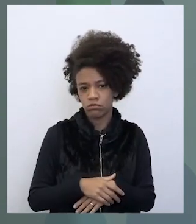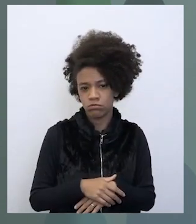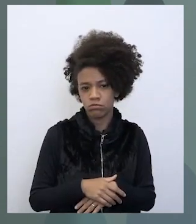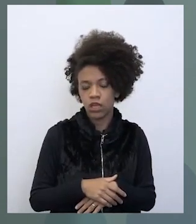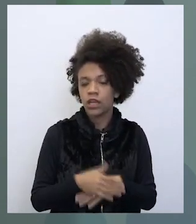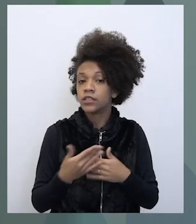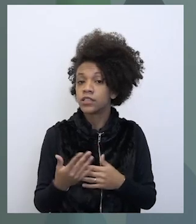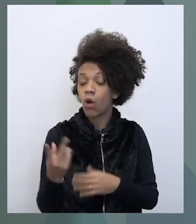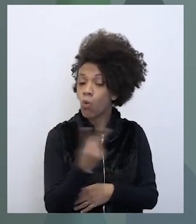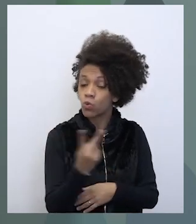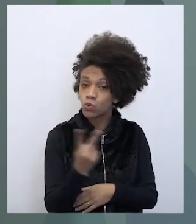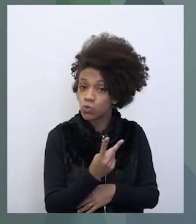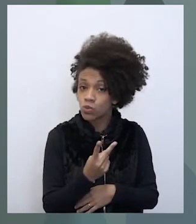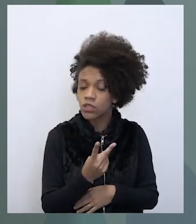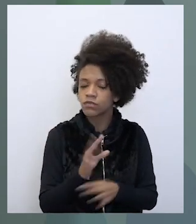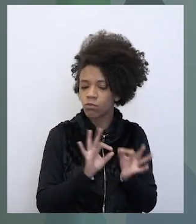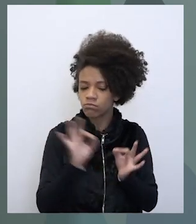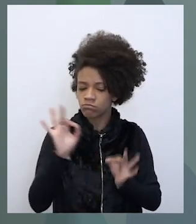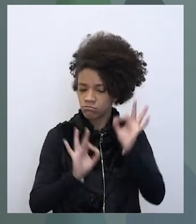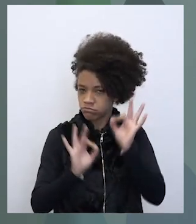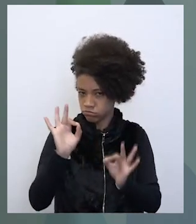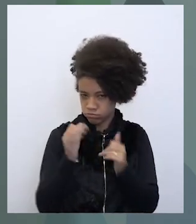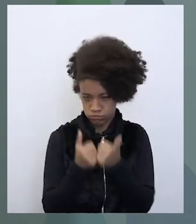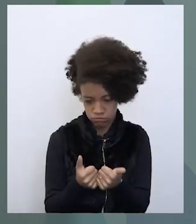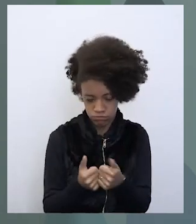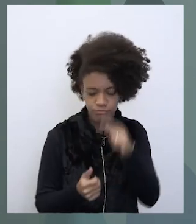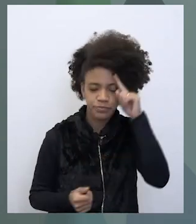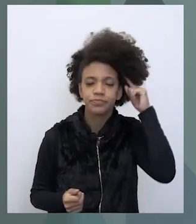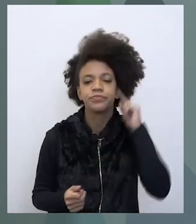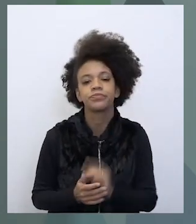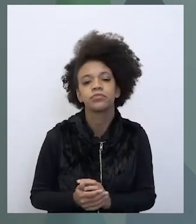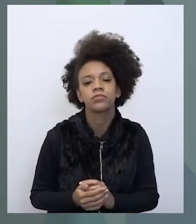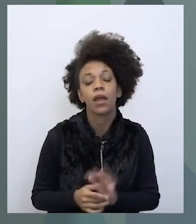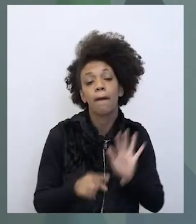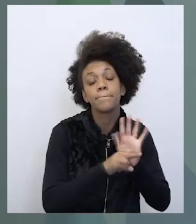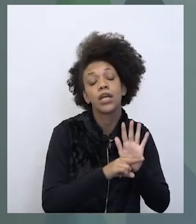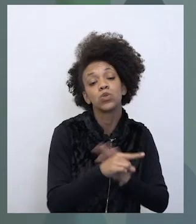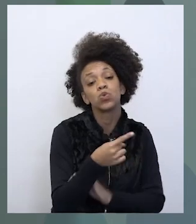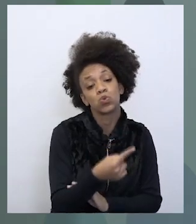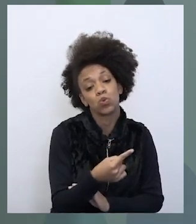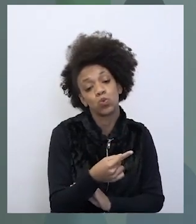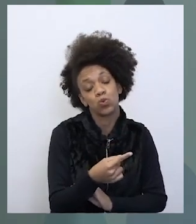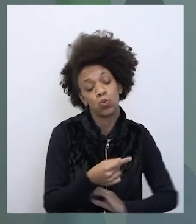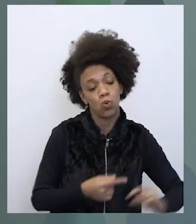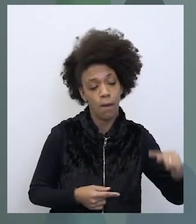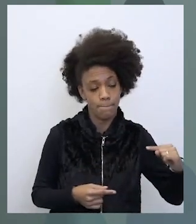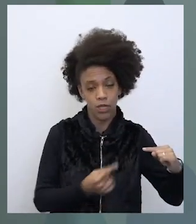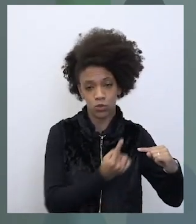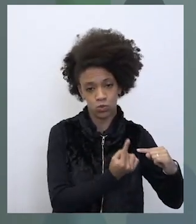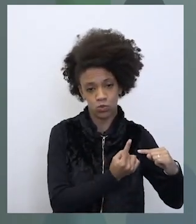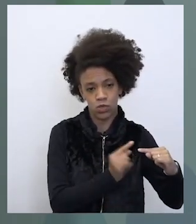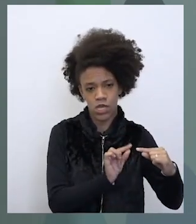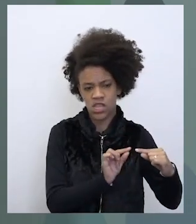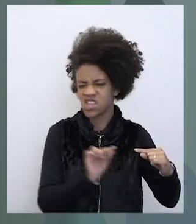segundo quadrante aqui e vou marcar os pontos. Tudo bem até aqui? Então, vamos marcar. O menos 1 do X ligado no 0. Aí você fala,